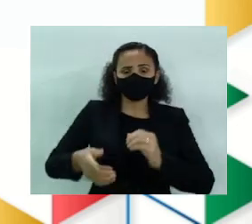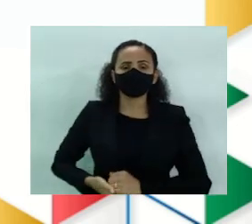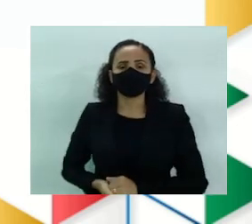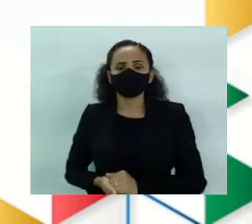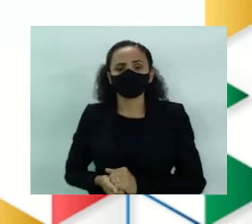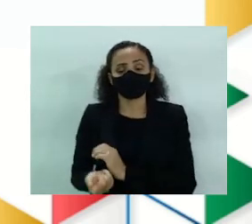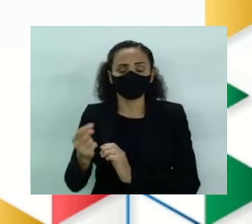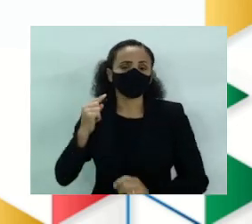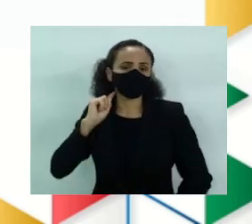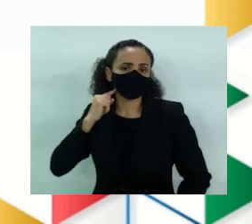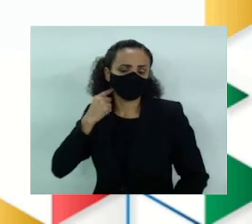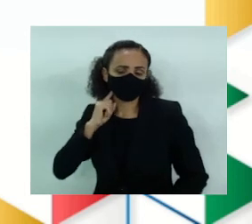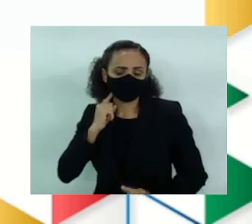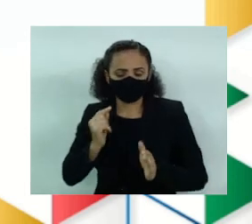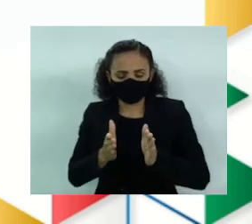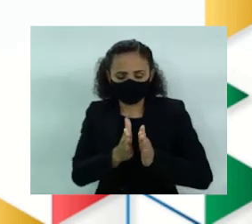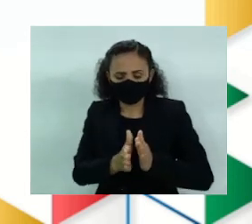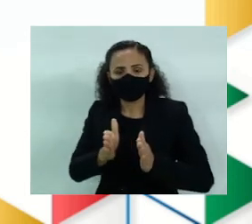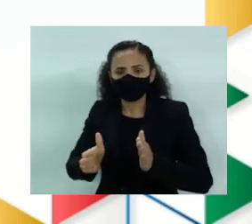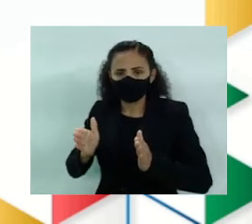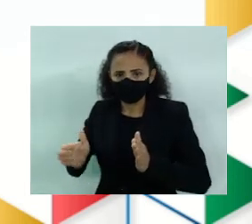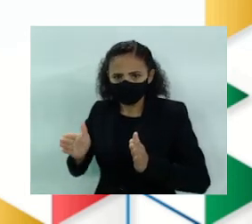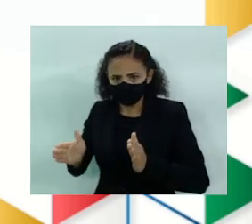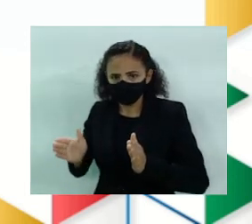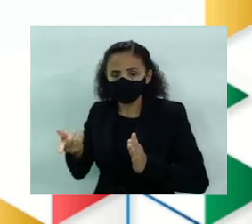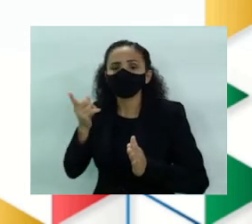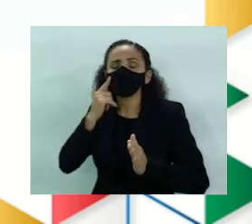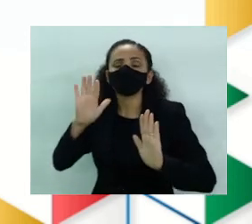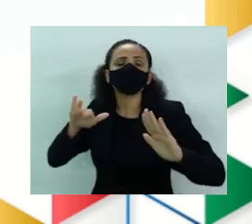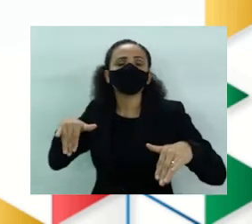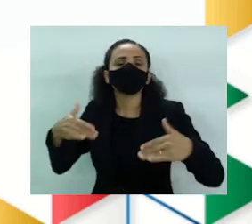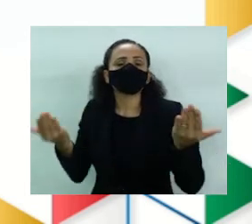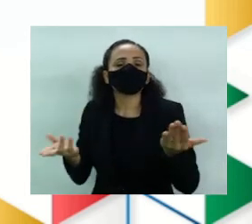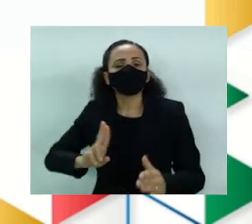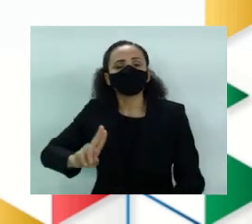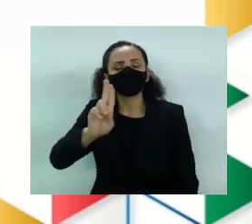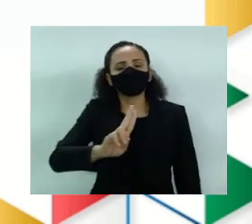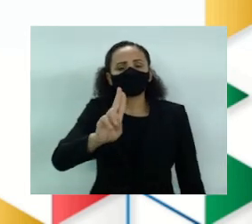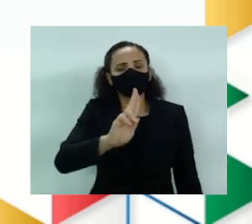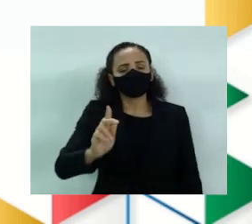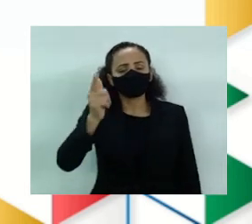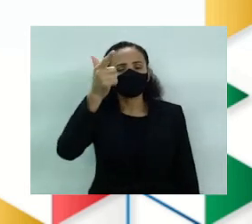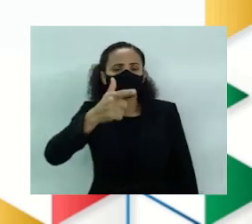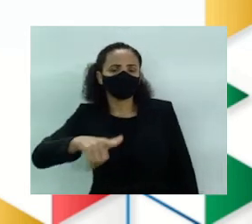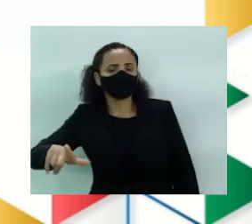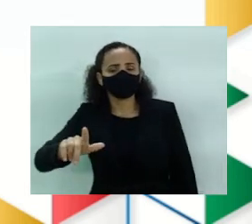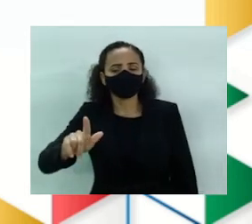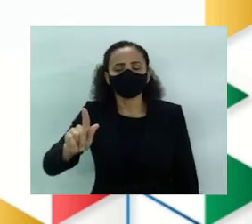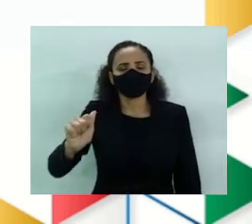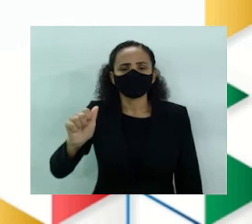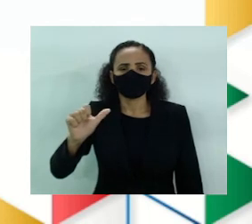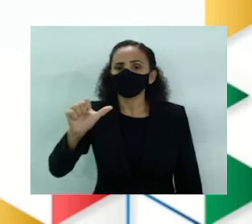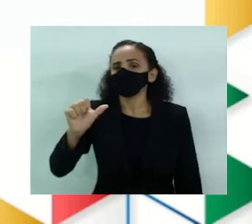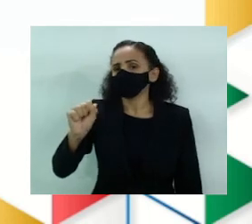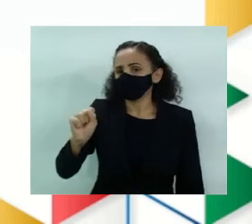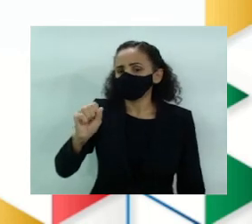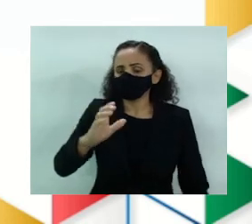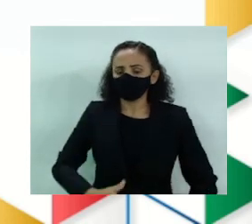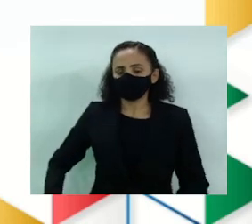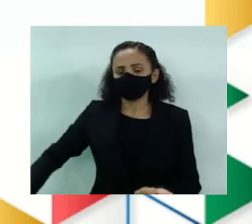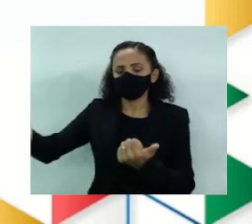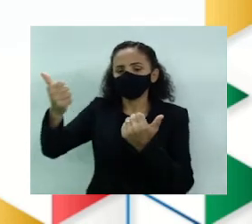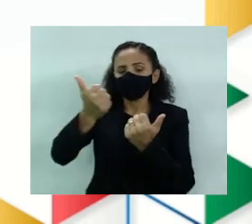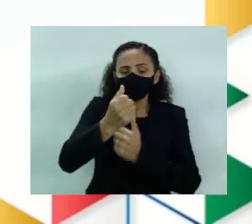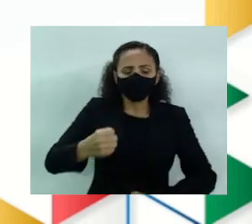os resíduos propostos abaixo, qual deles pode ser utilizado para a produção de um gás que pode substituir o gás